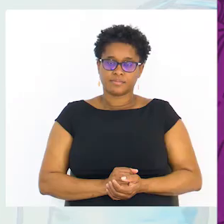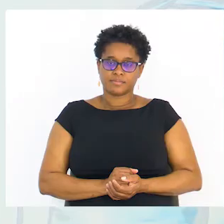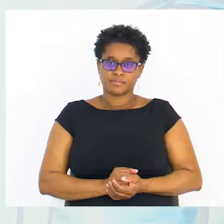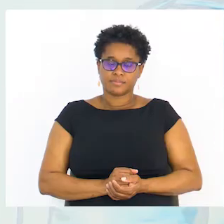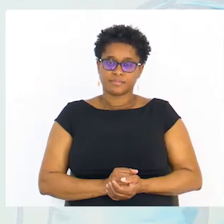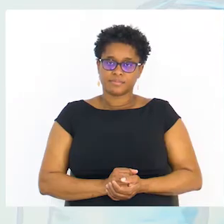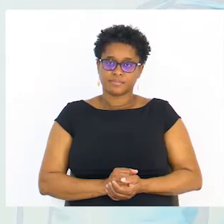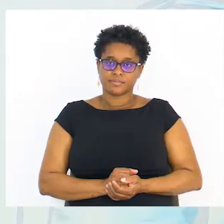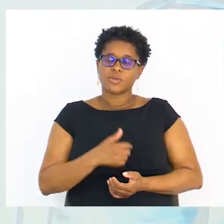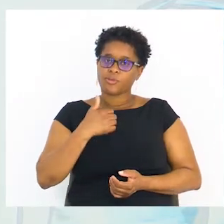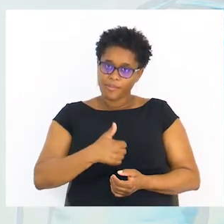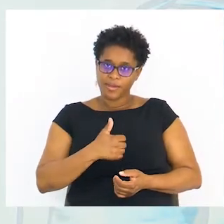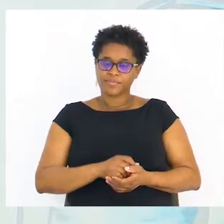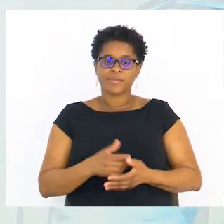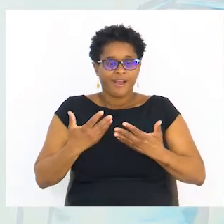Muito bem.